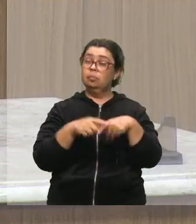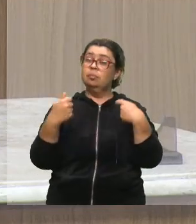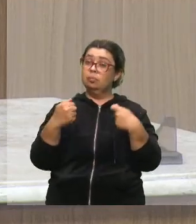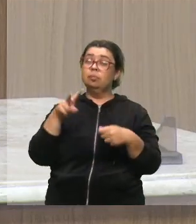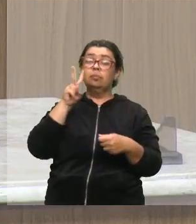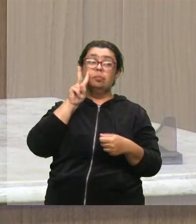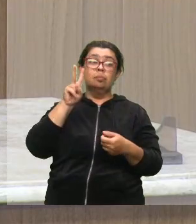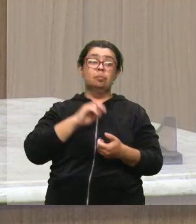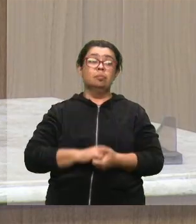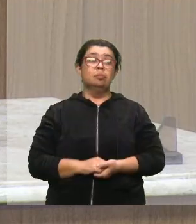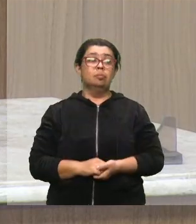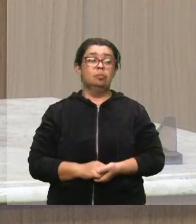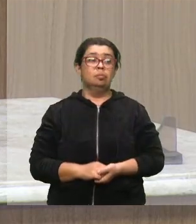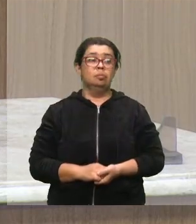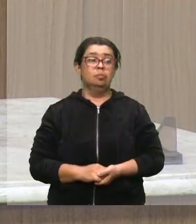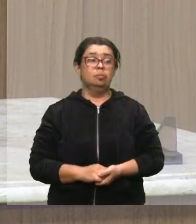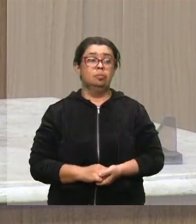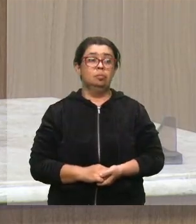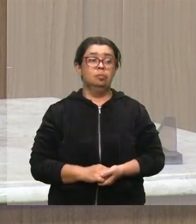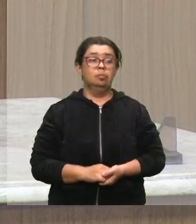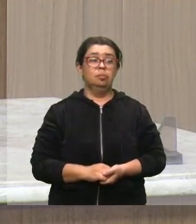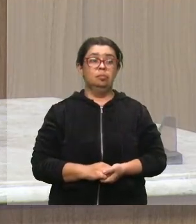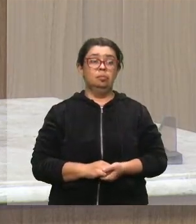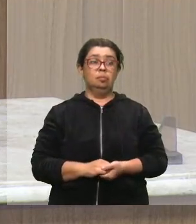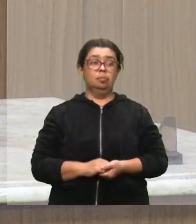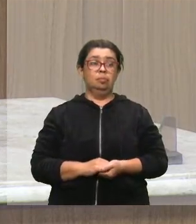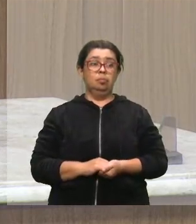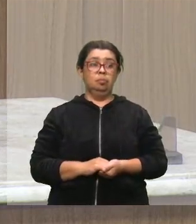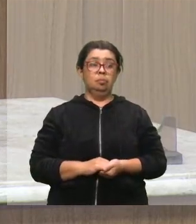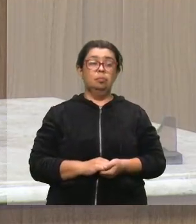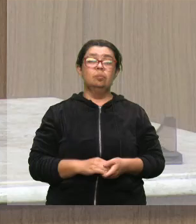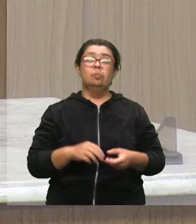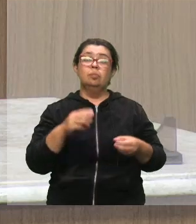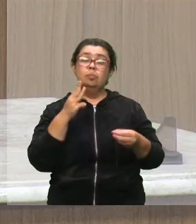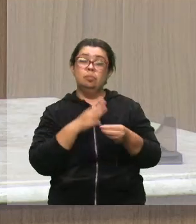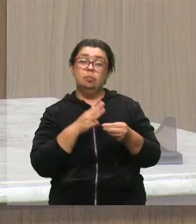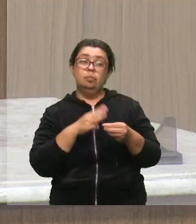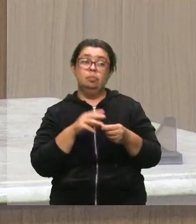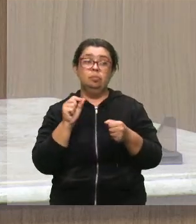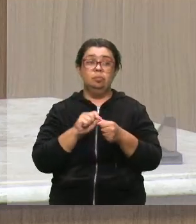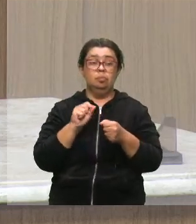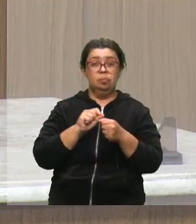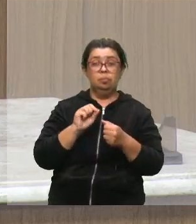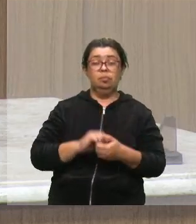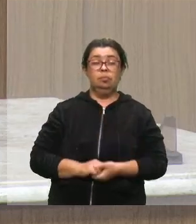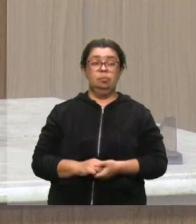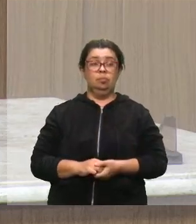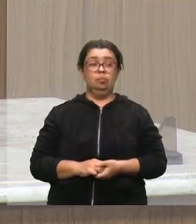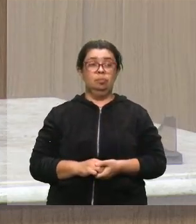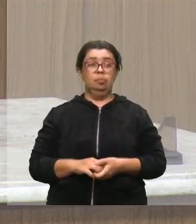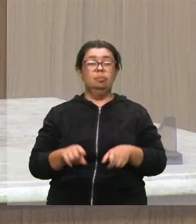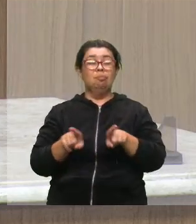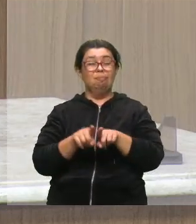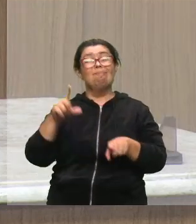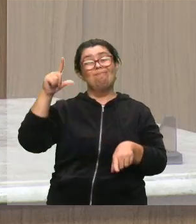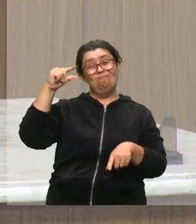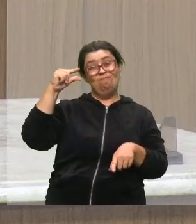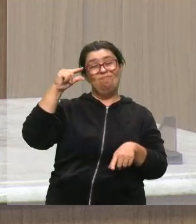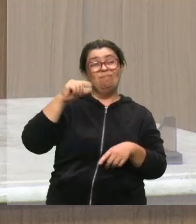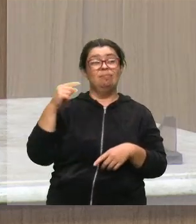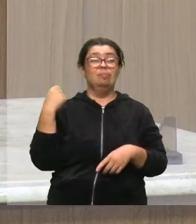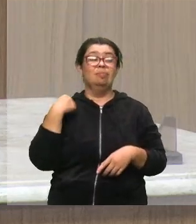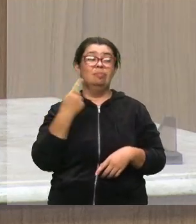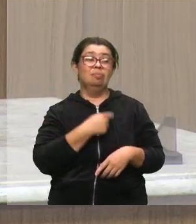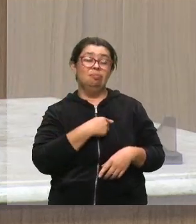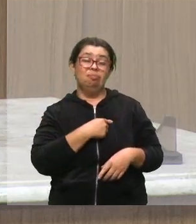rever dentro desse orçamento. A complementação que o município faz aos recursos também é muito pouco. E nós não